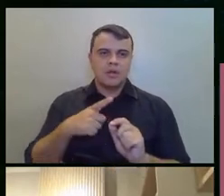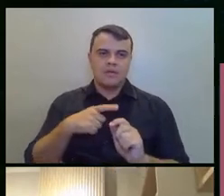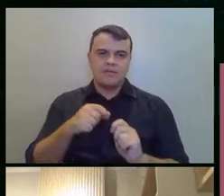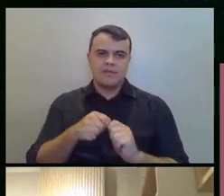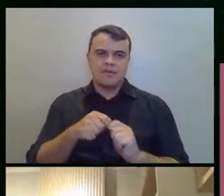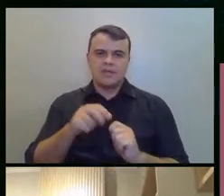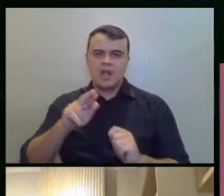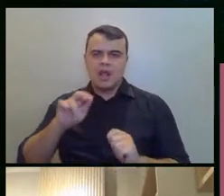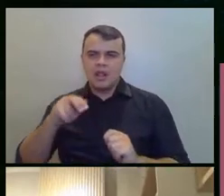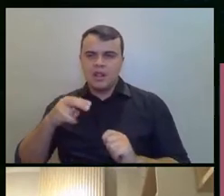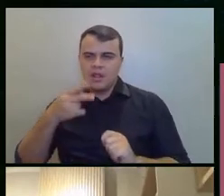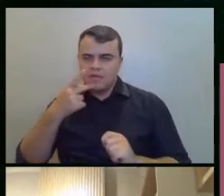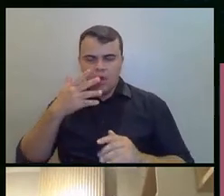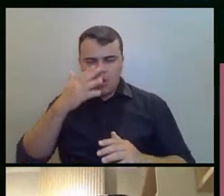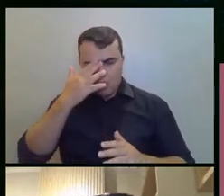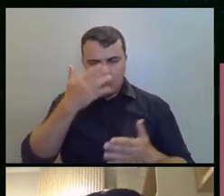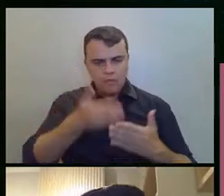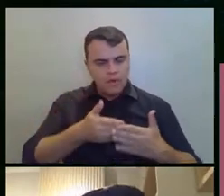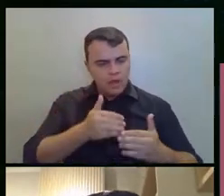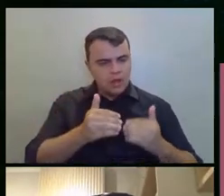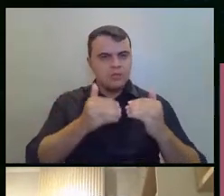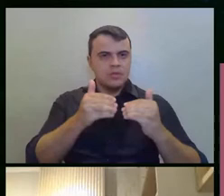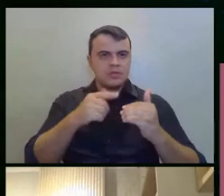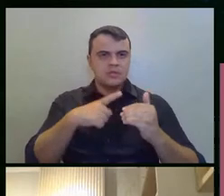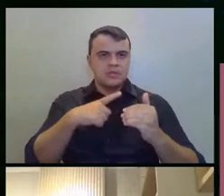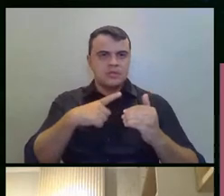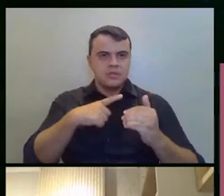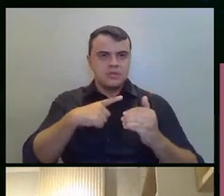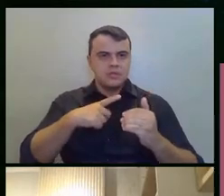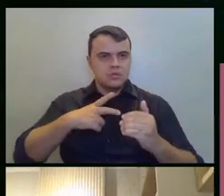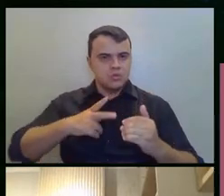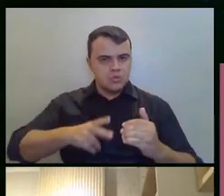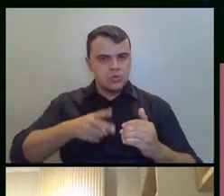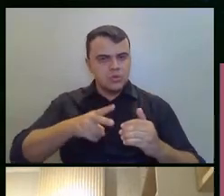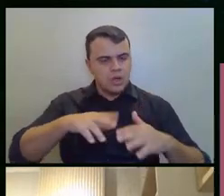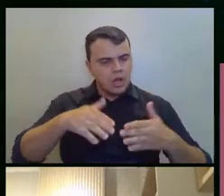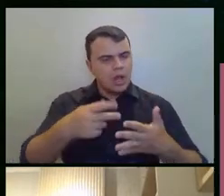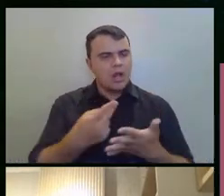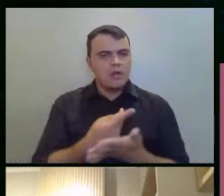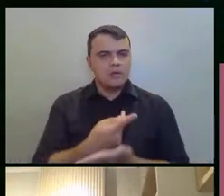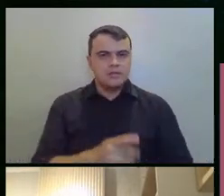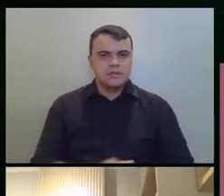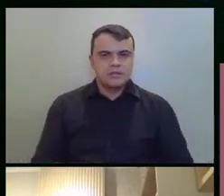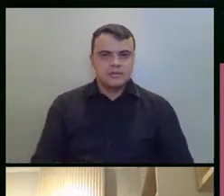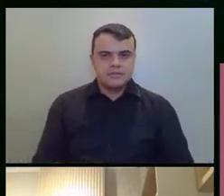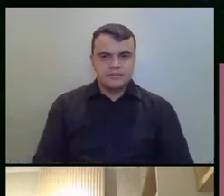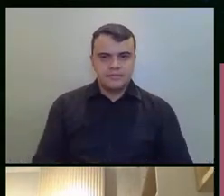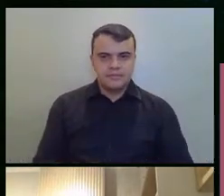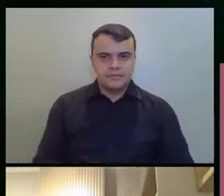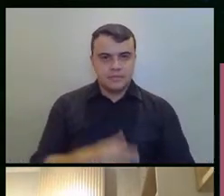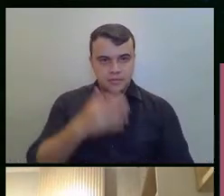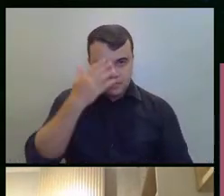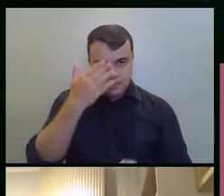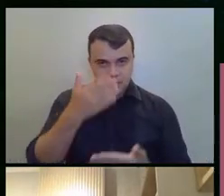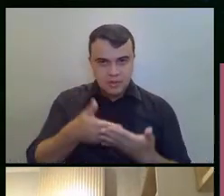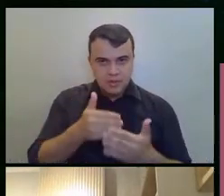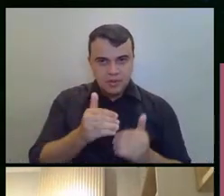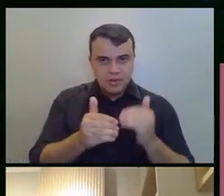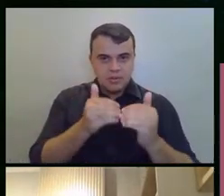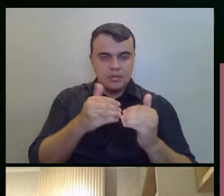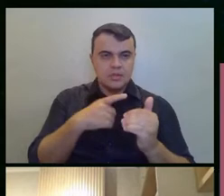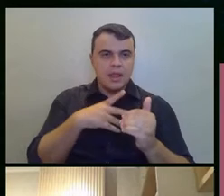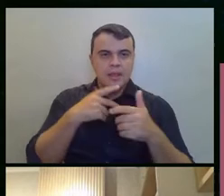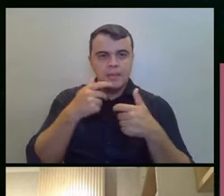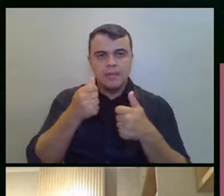O Renan falou confie no processo Então vou confiar sabe e vou deixar as coisas acontecerem confira o processo nós estamos aqui fazendo o melhor que a gente pode